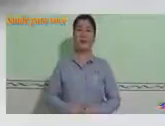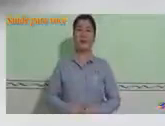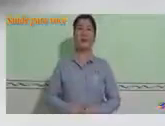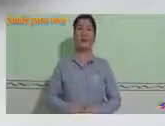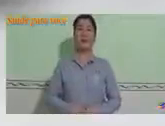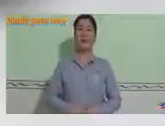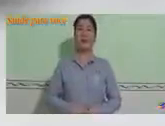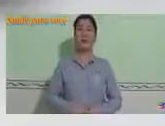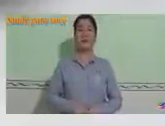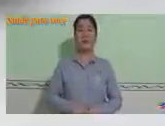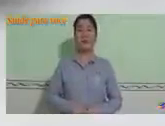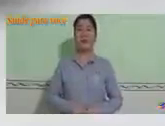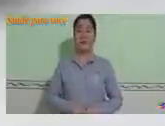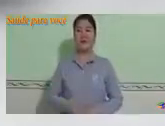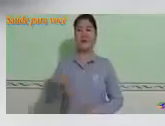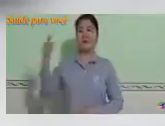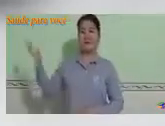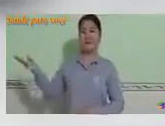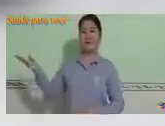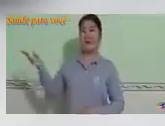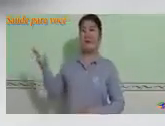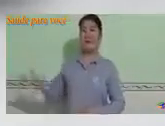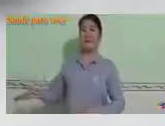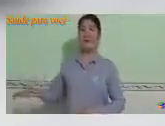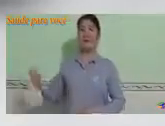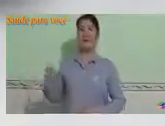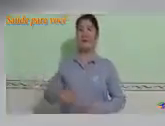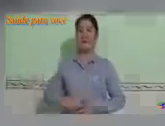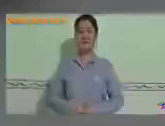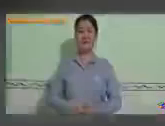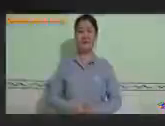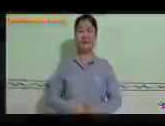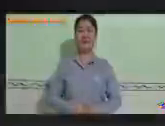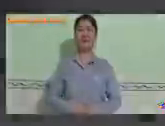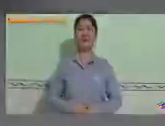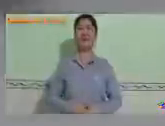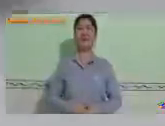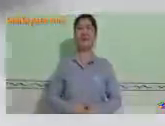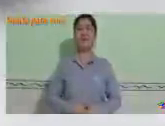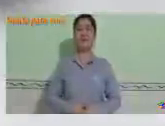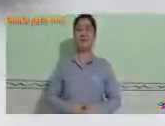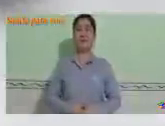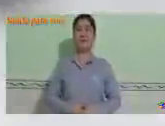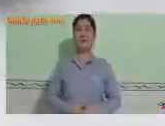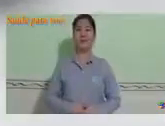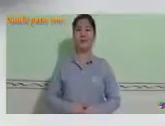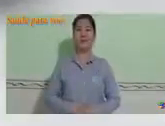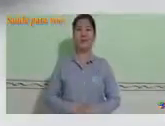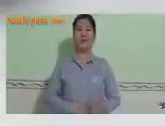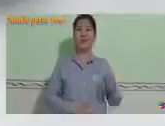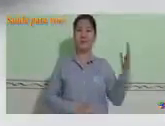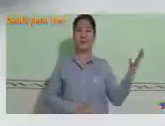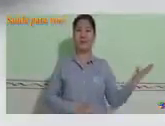Geralmente, o grupo que é trabalhado na academia e para fins estéticos é o peitoral maior, que fica por cima é que, por